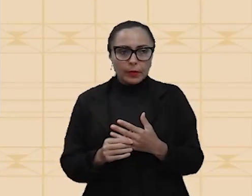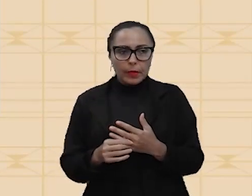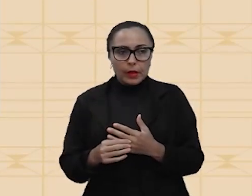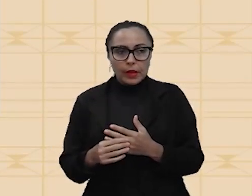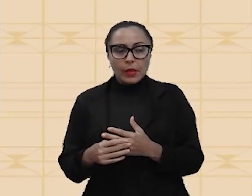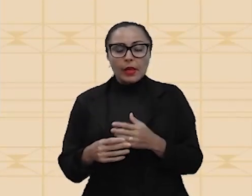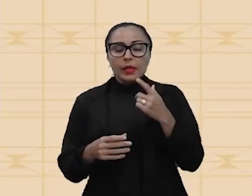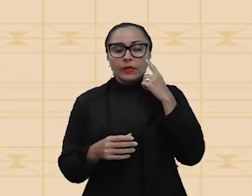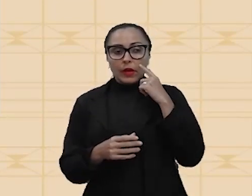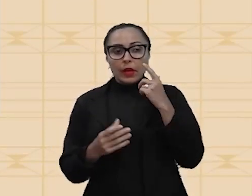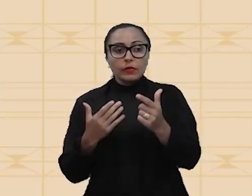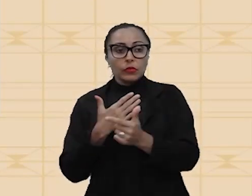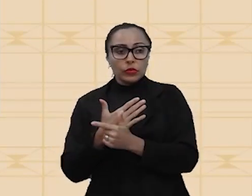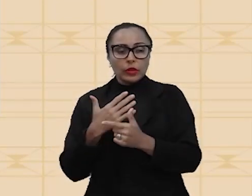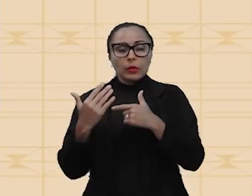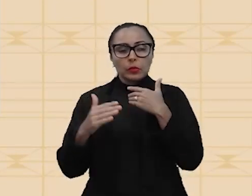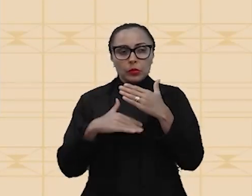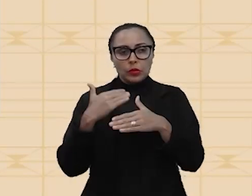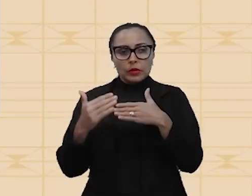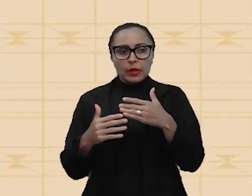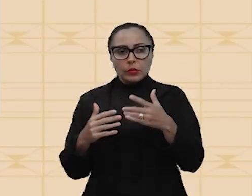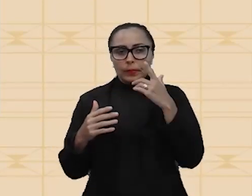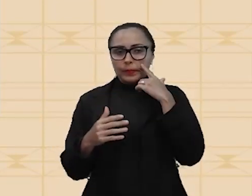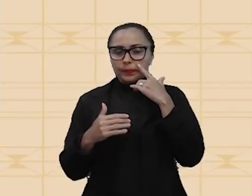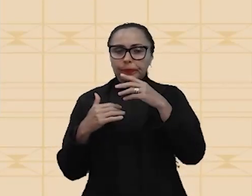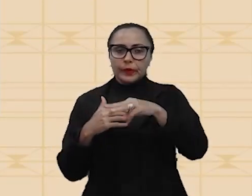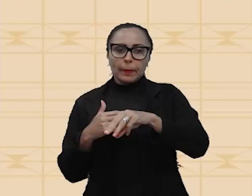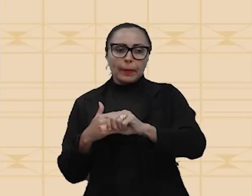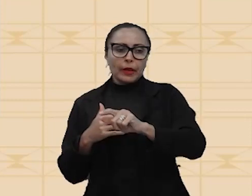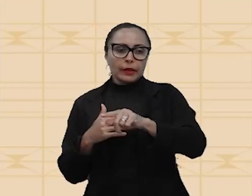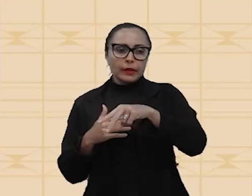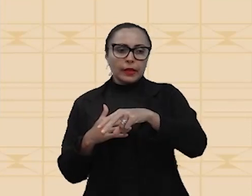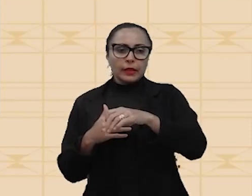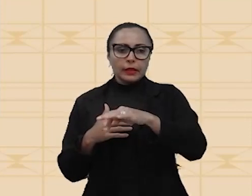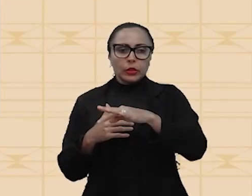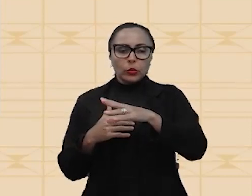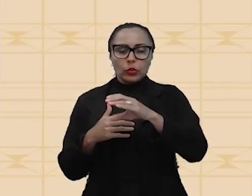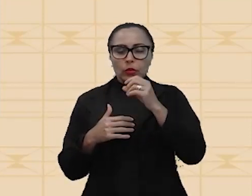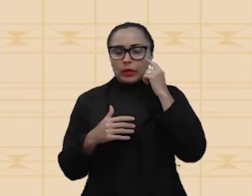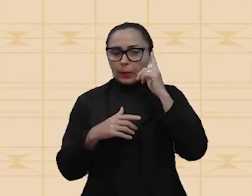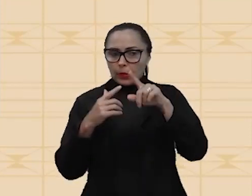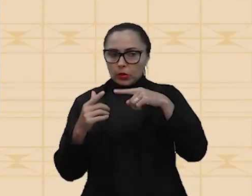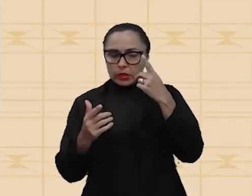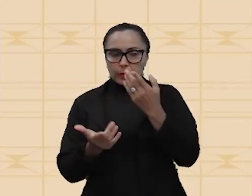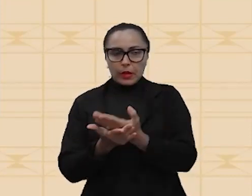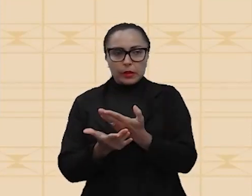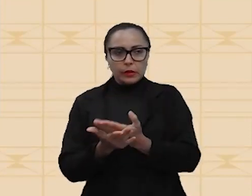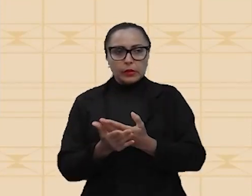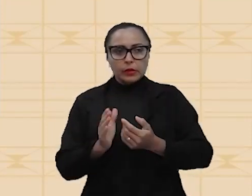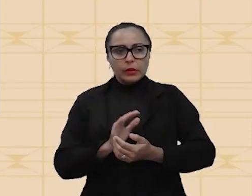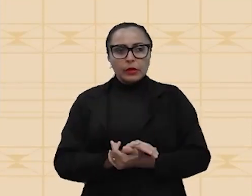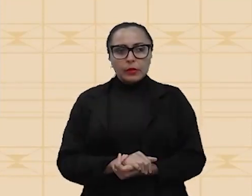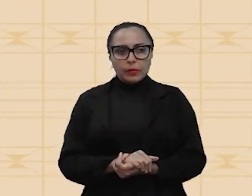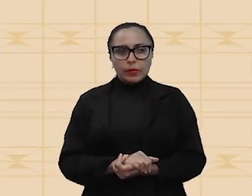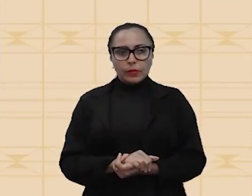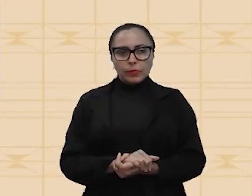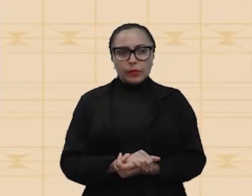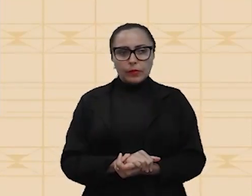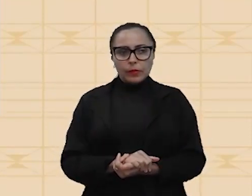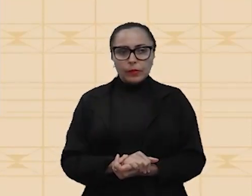por um processo magnético, que a gente vai assistir em uma próxima aula. Nessa semana não, tá? É na próxima. Fique atento, eu já